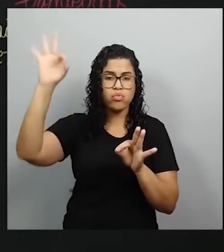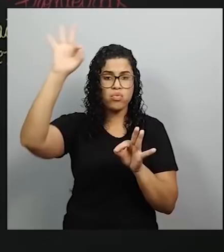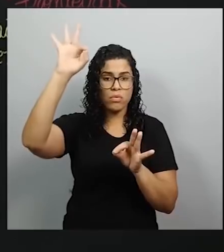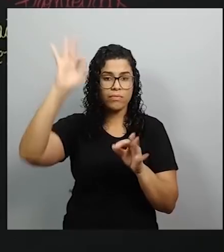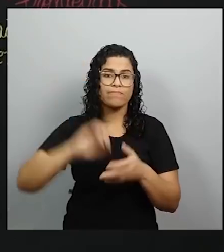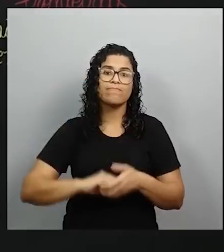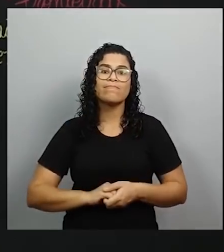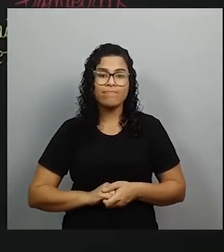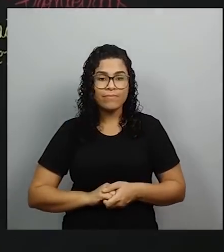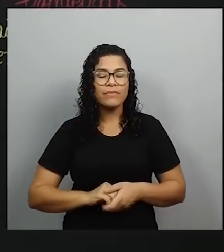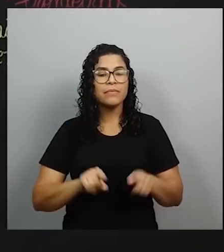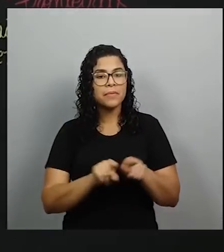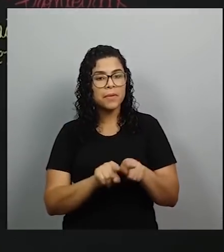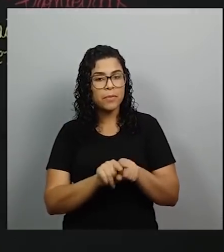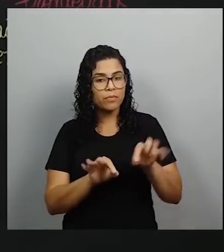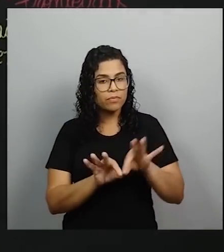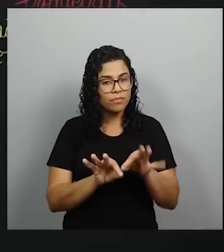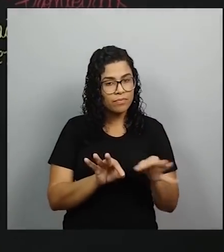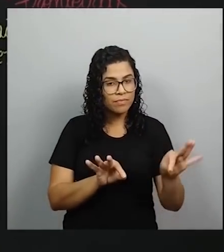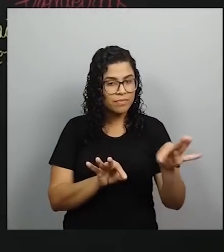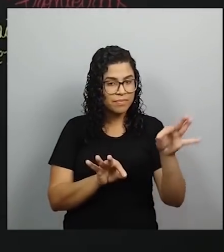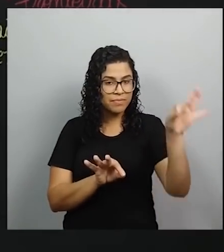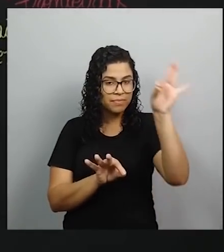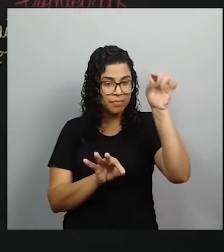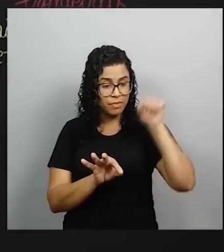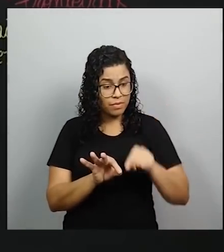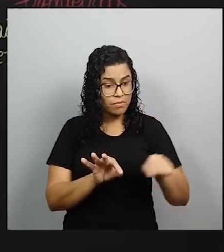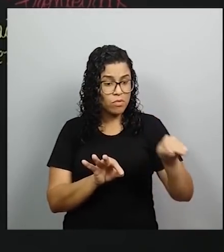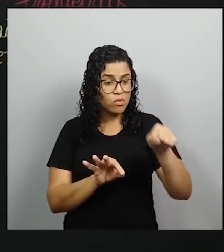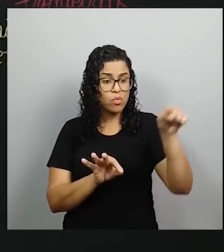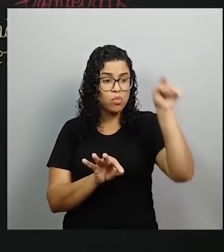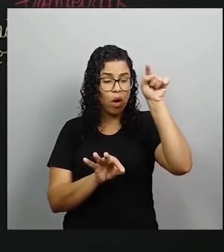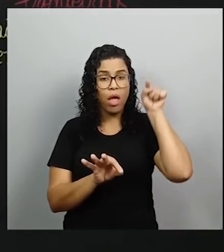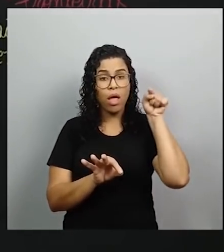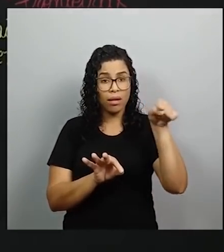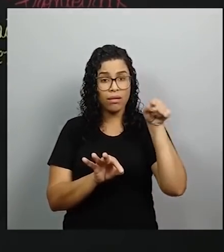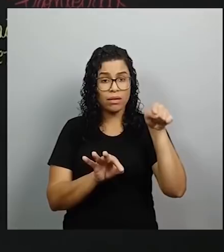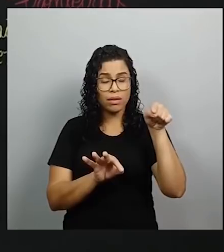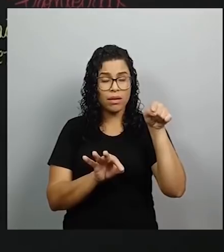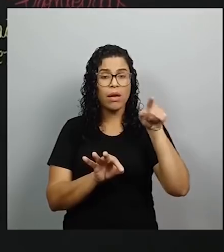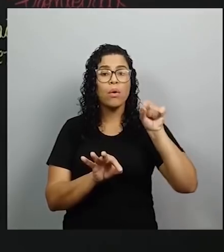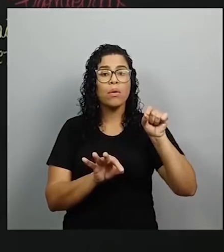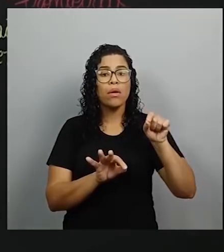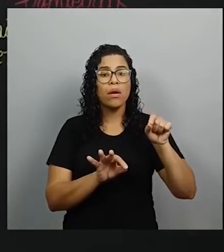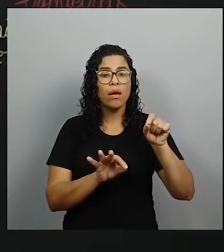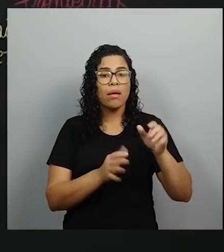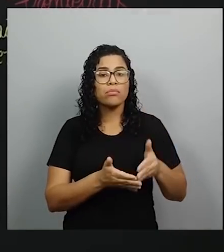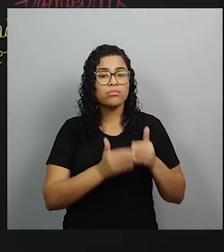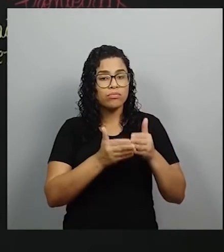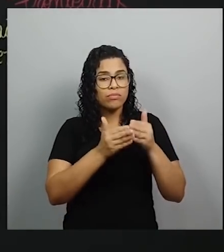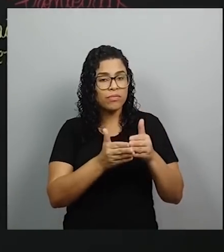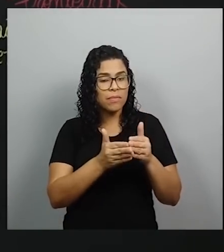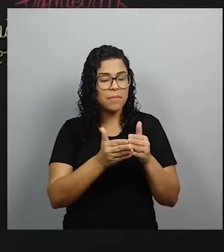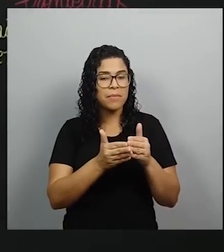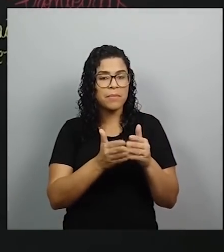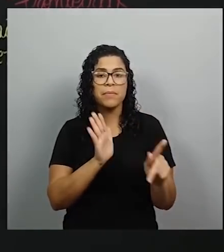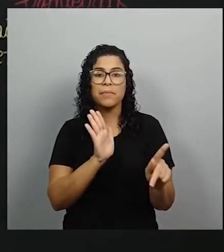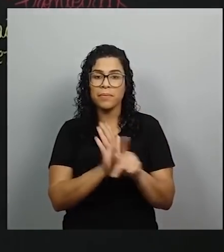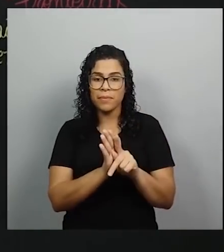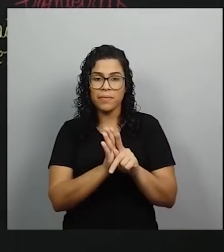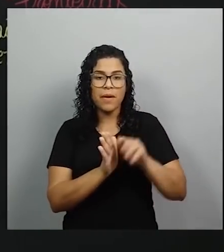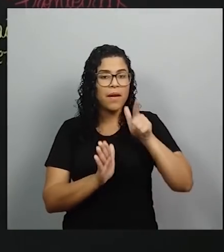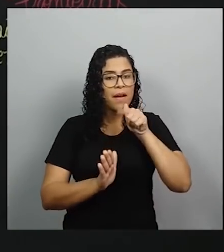também as fronteiras marítimas, aquelas que vão fazer aí o seu mar territorial, até onde aí deixa